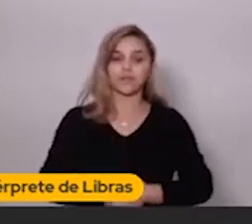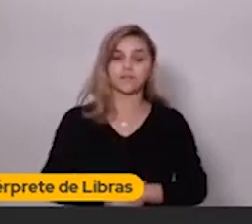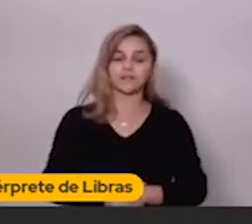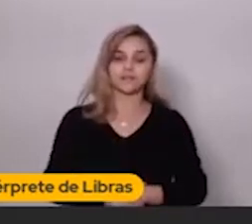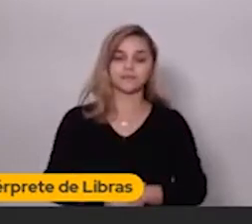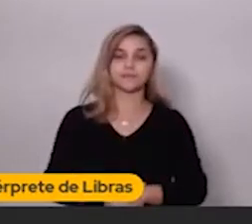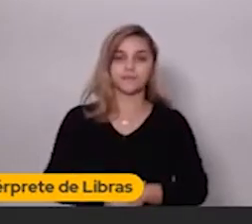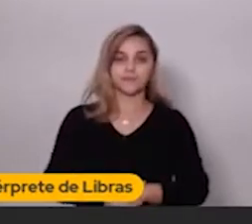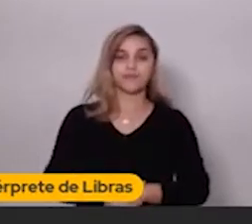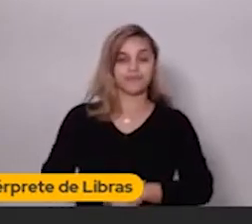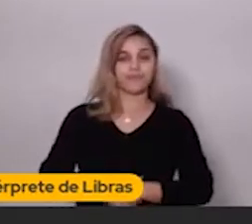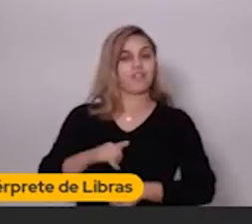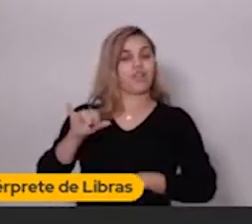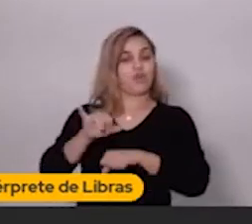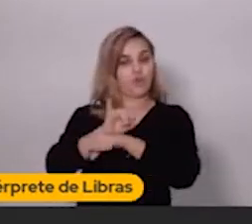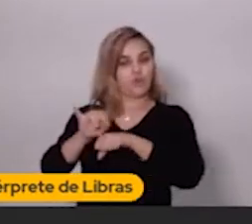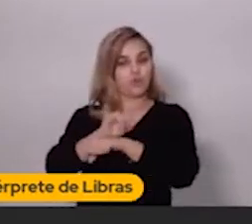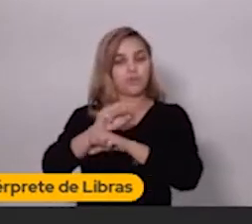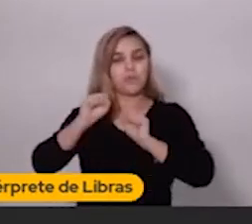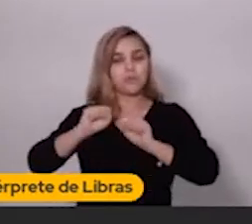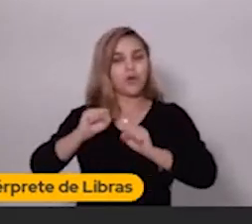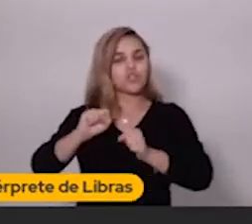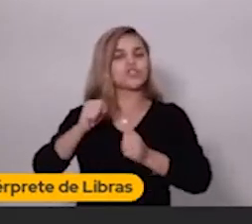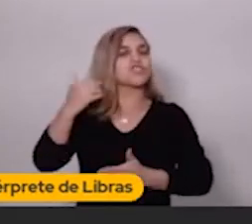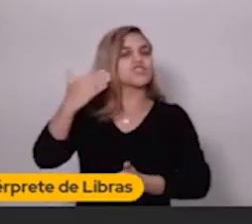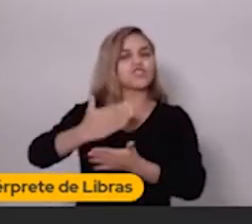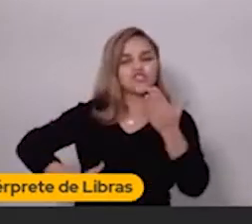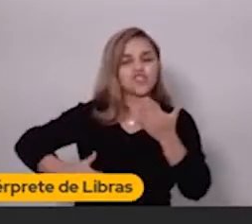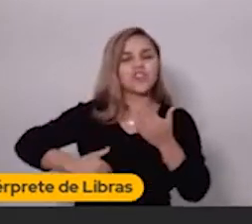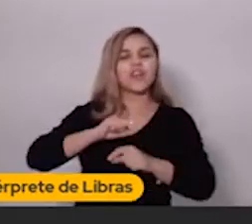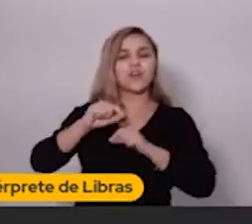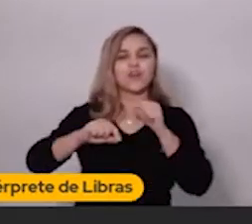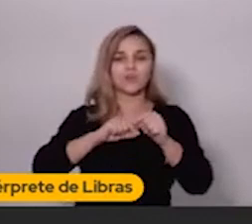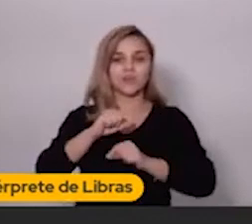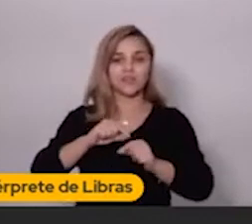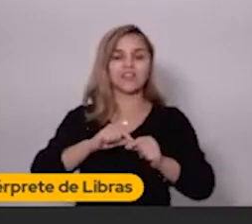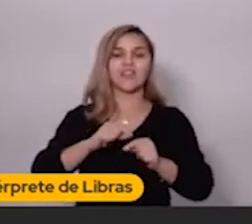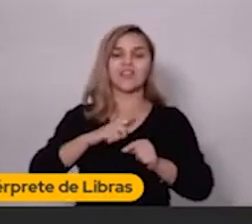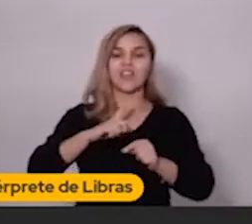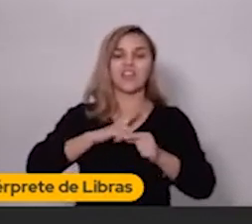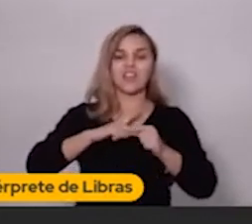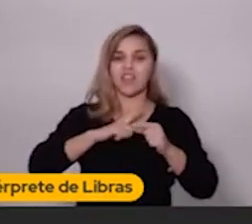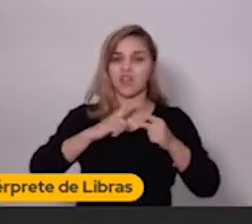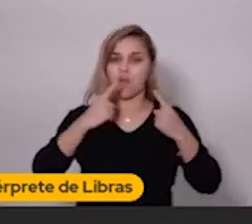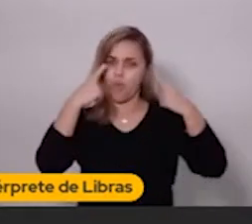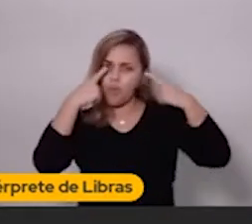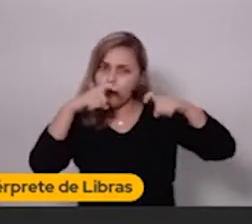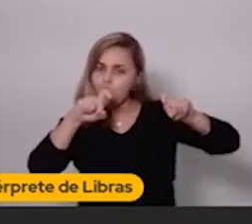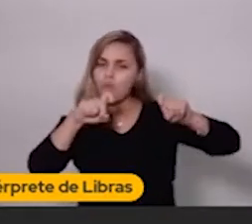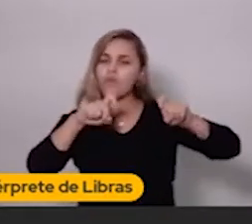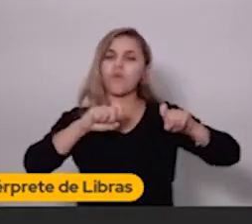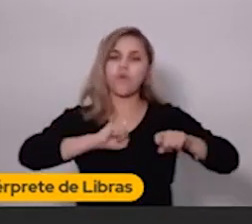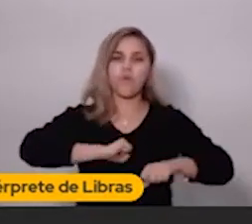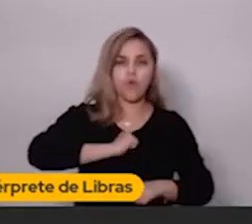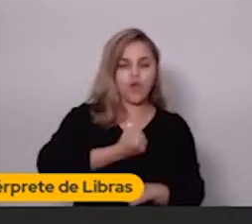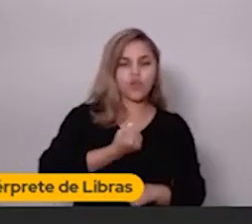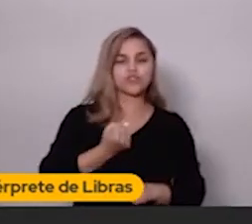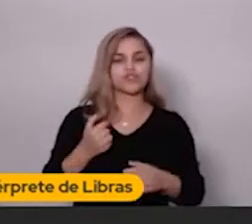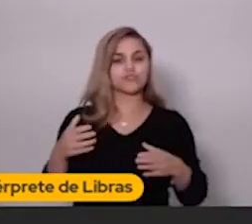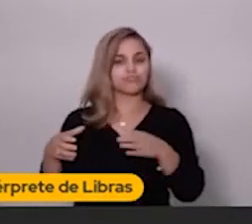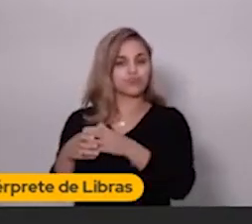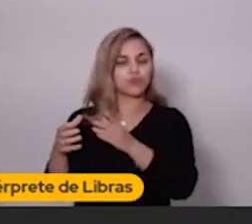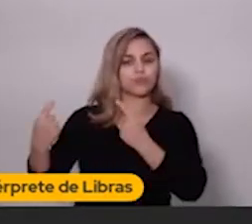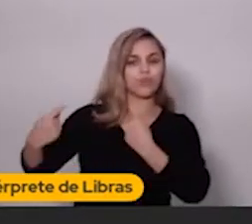né? O YouTube ele remove todo tipo de conteúdo que promove a violência ou o ódio contra indivíduos ou grupos com base em